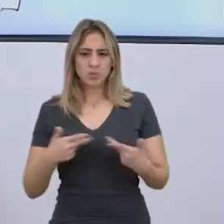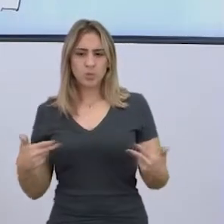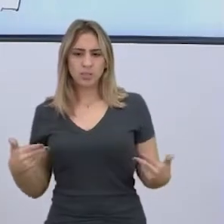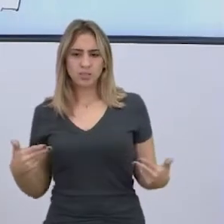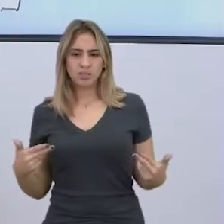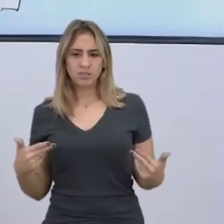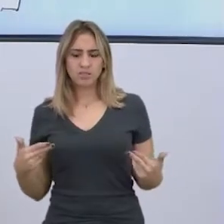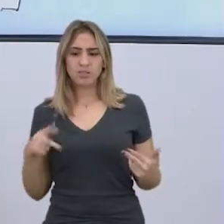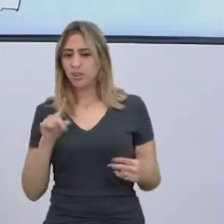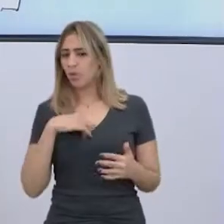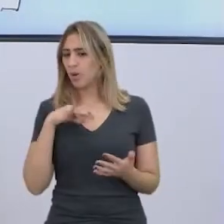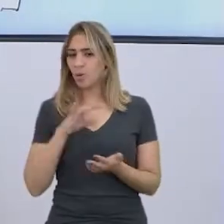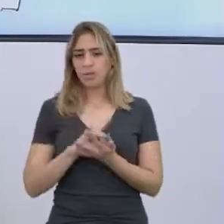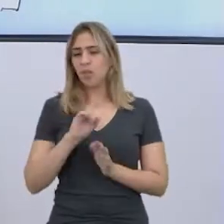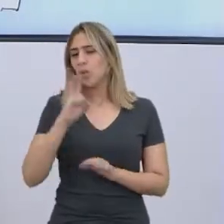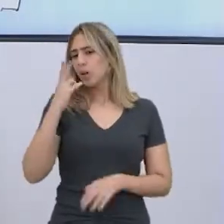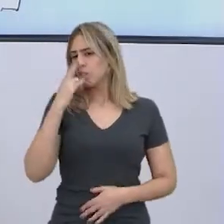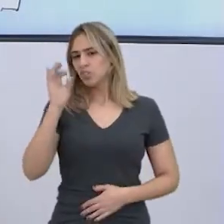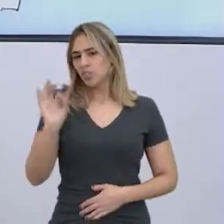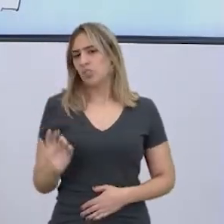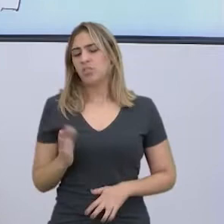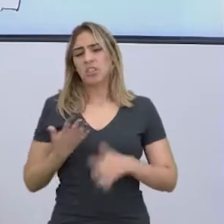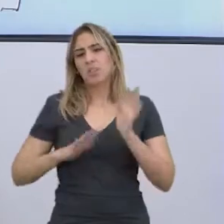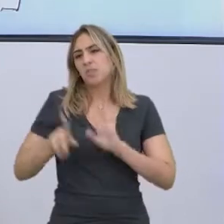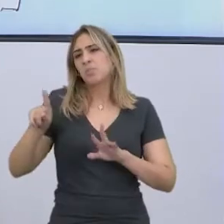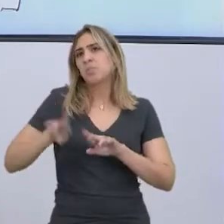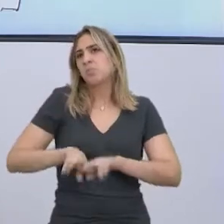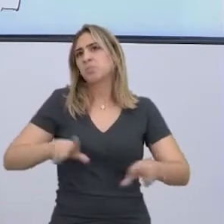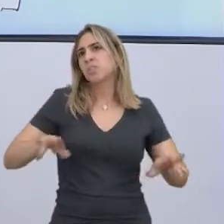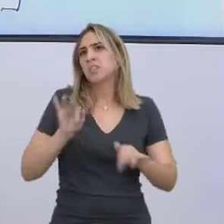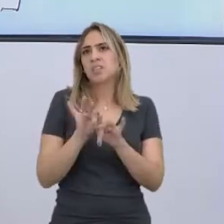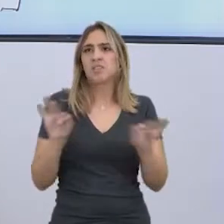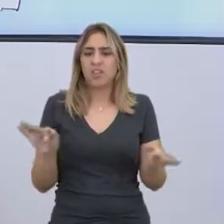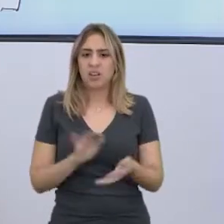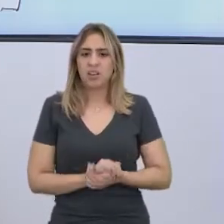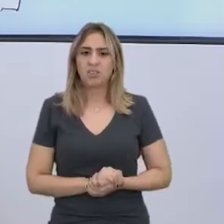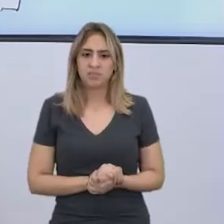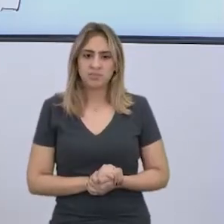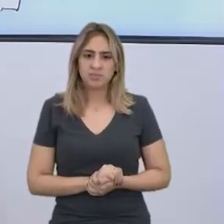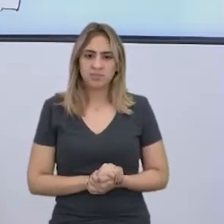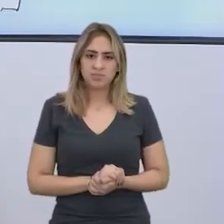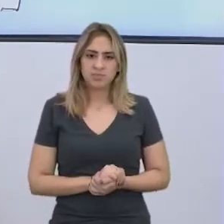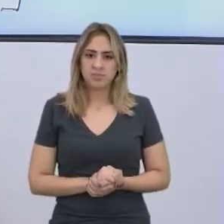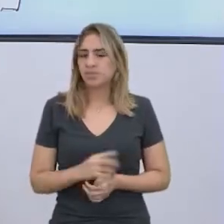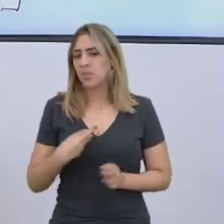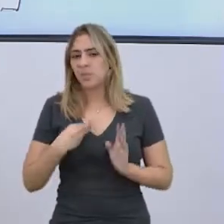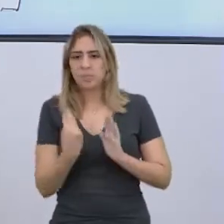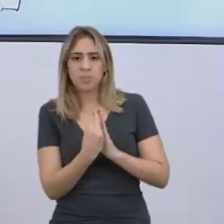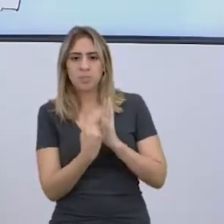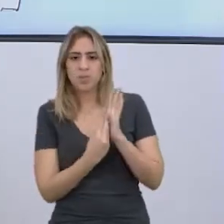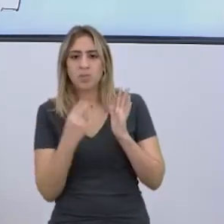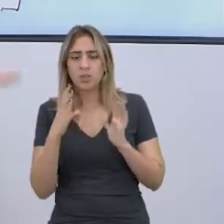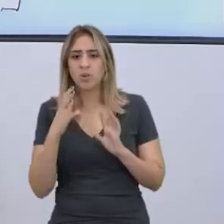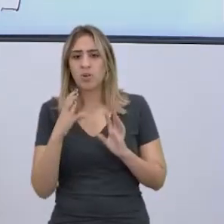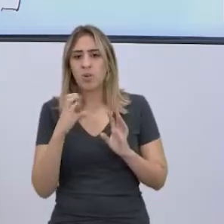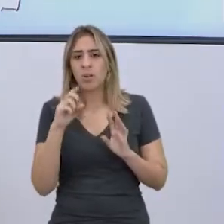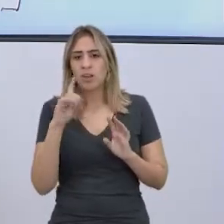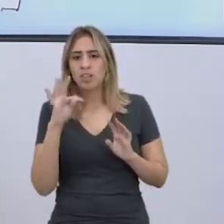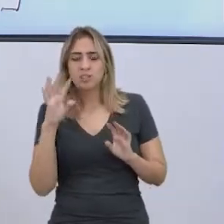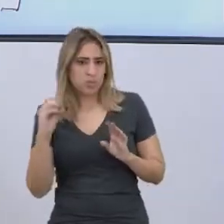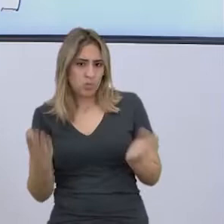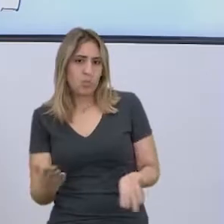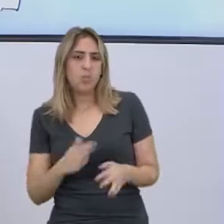Então, eu realmente não achei direito, talvez seja uma variação dessa frase, então não coloquei o crédito, mas é porque eu também não